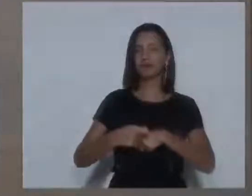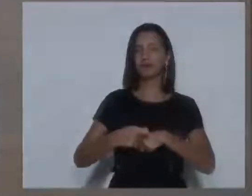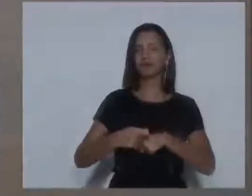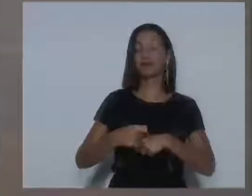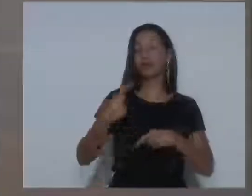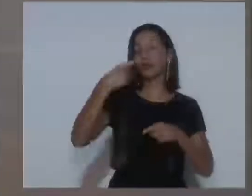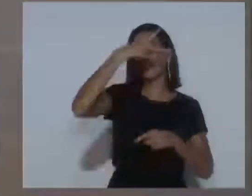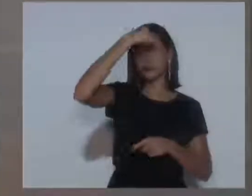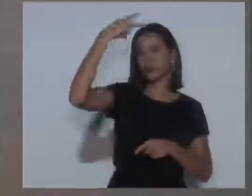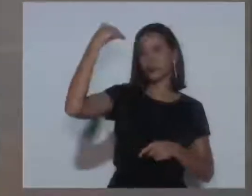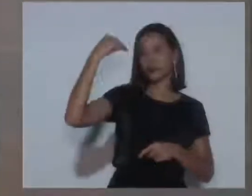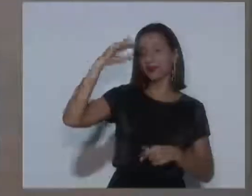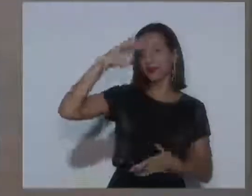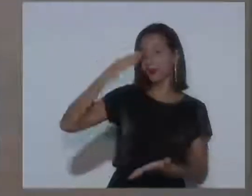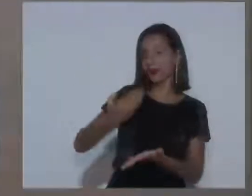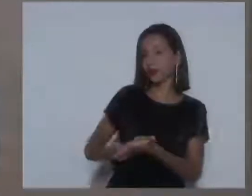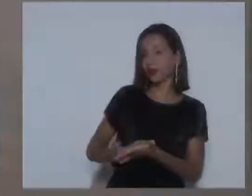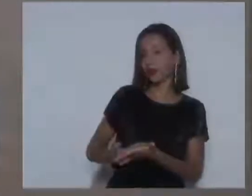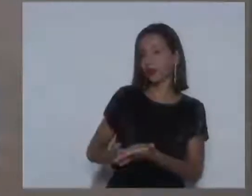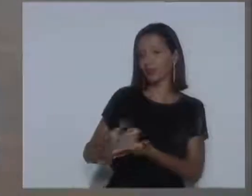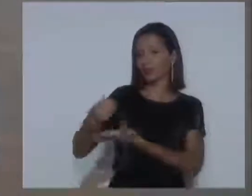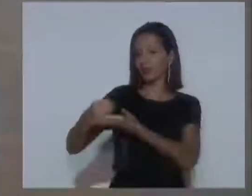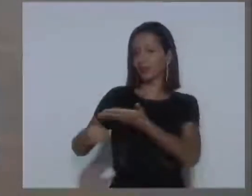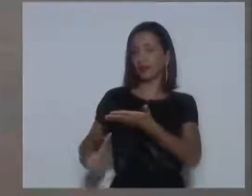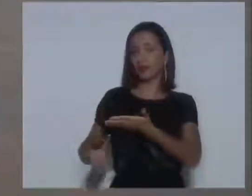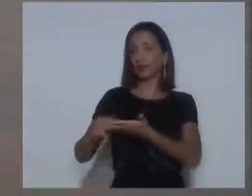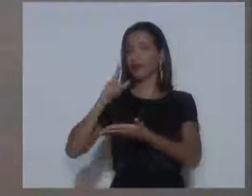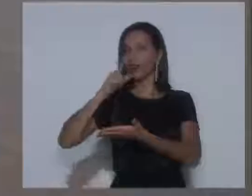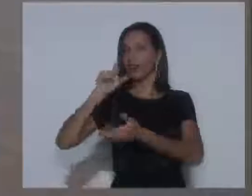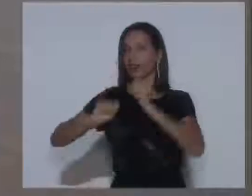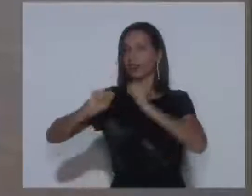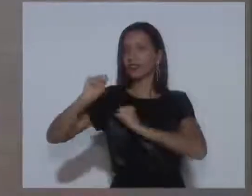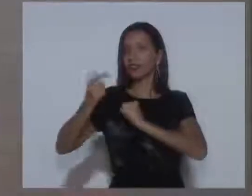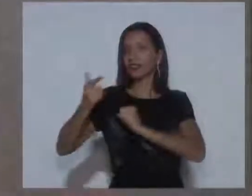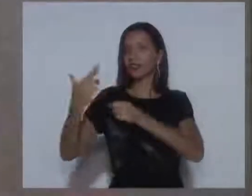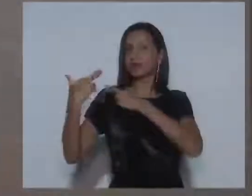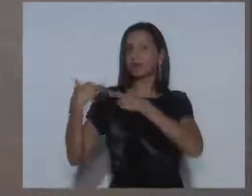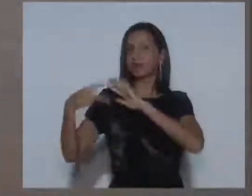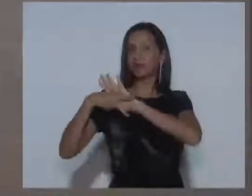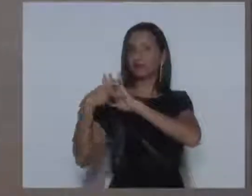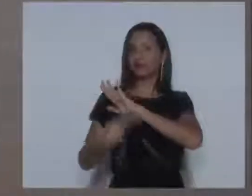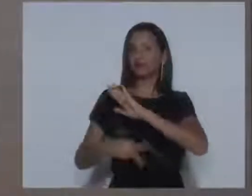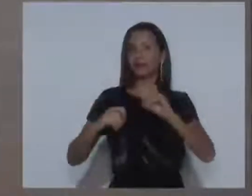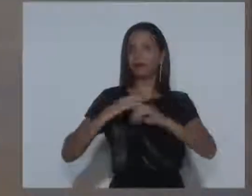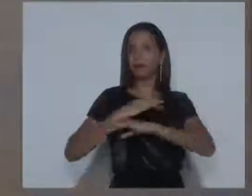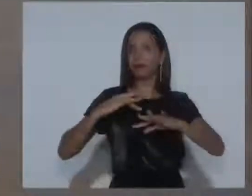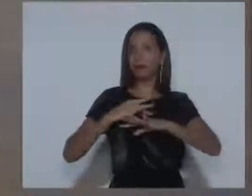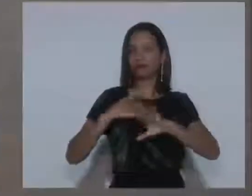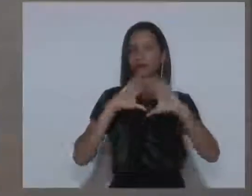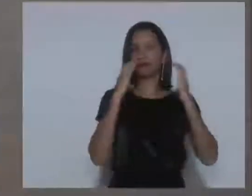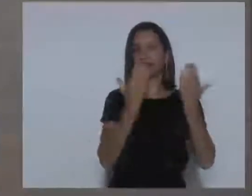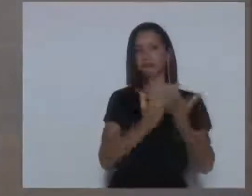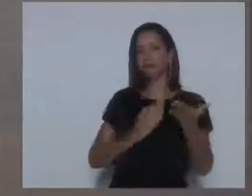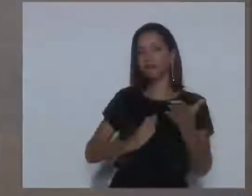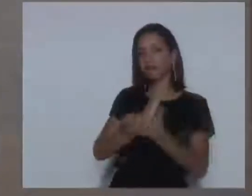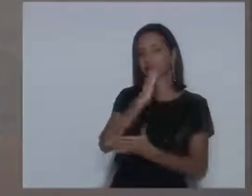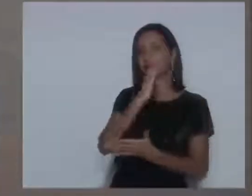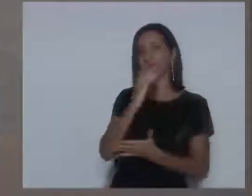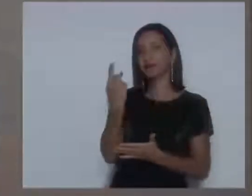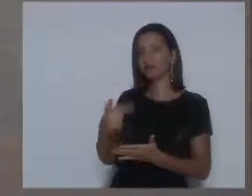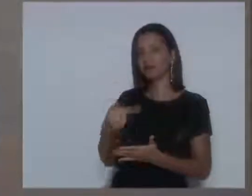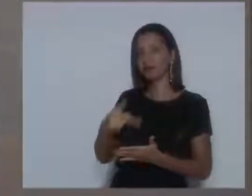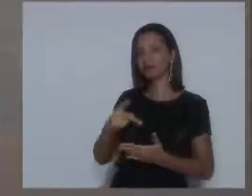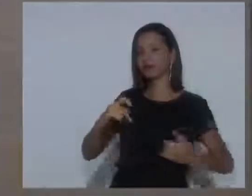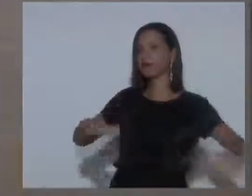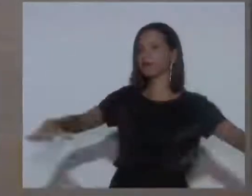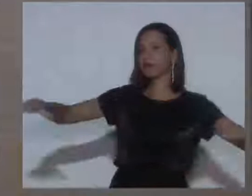o orçamento da Sanebave não é da cidade, né? E não existe isso. A Câmara de Vinhedo aprova um orçamento do município.